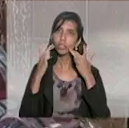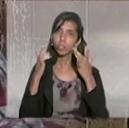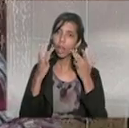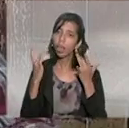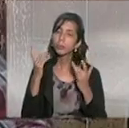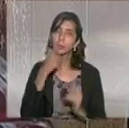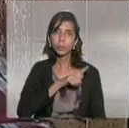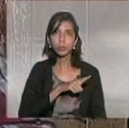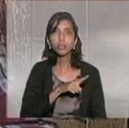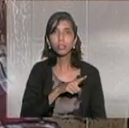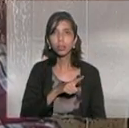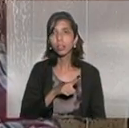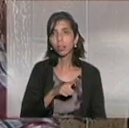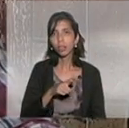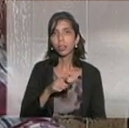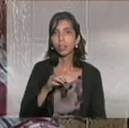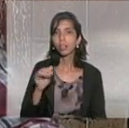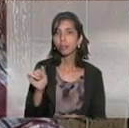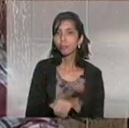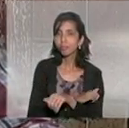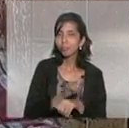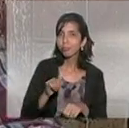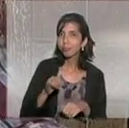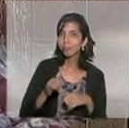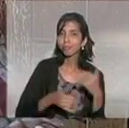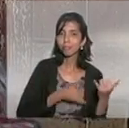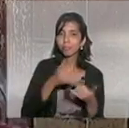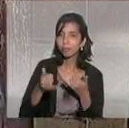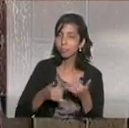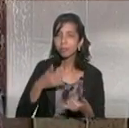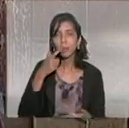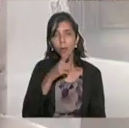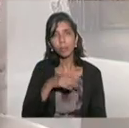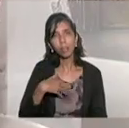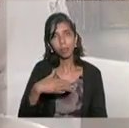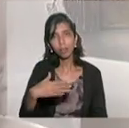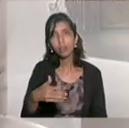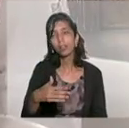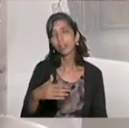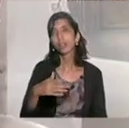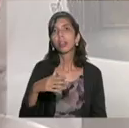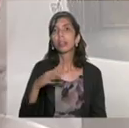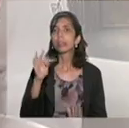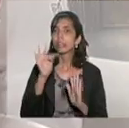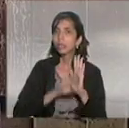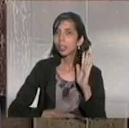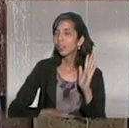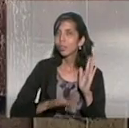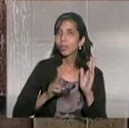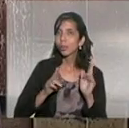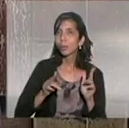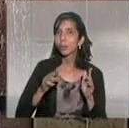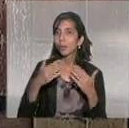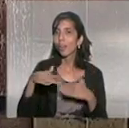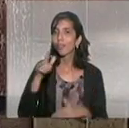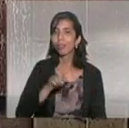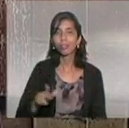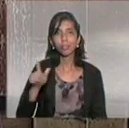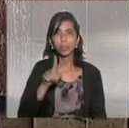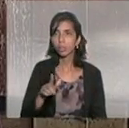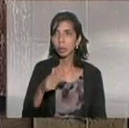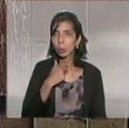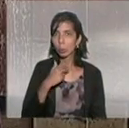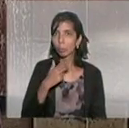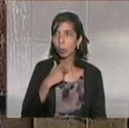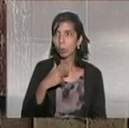peça para ter uma dinâmica, e aí é que vai. É como fazer análise de texto numa prova de literatura.